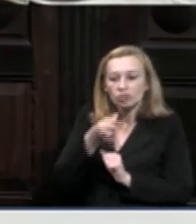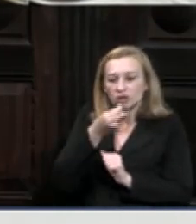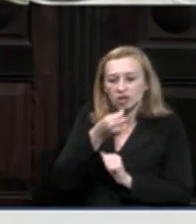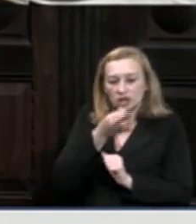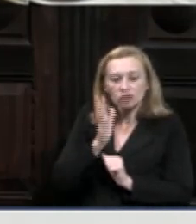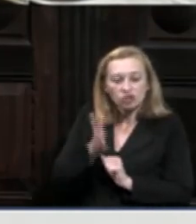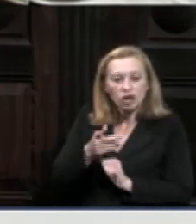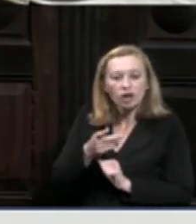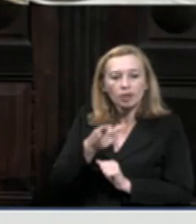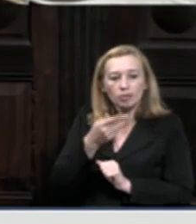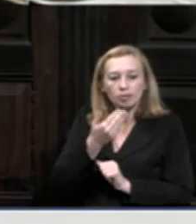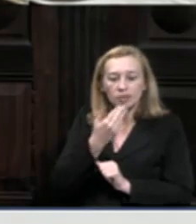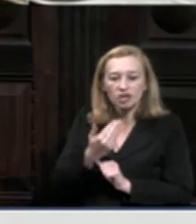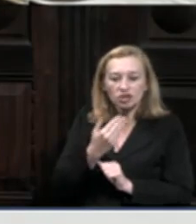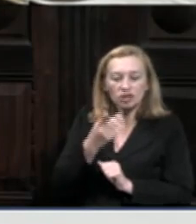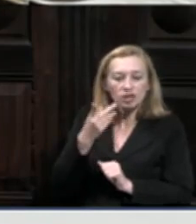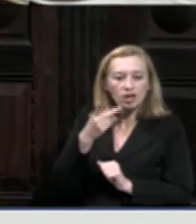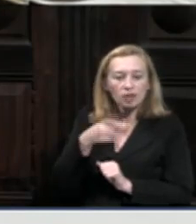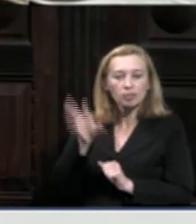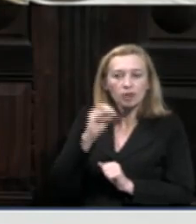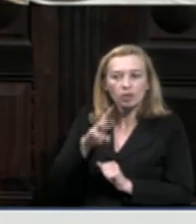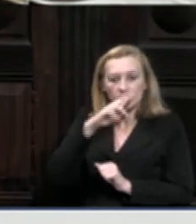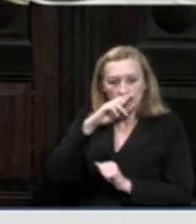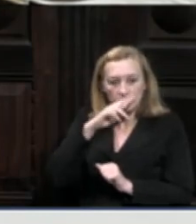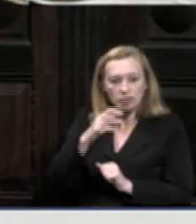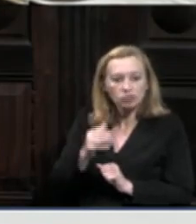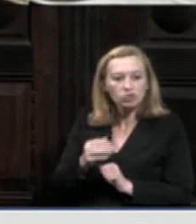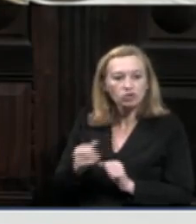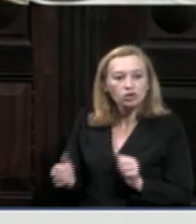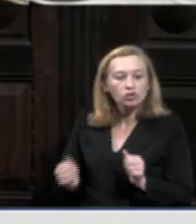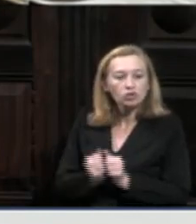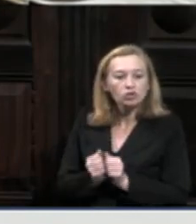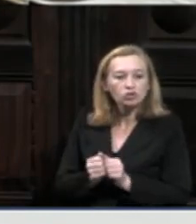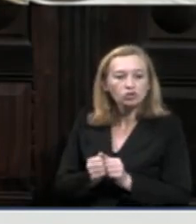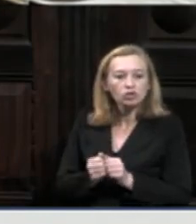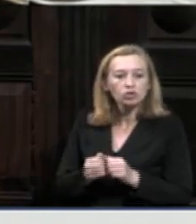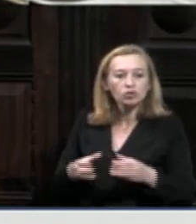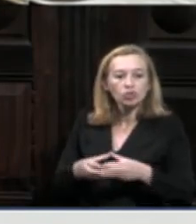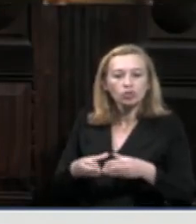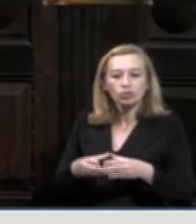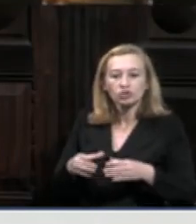comissão, o deputado Paulo Ramos, e eu sou integrante também, em conjunto com a Comissão de Trabalho.